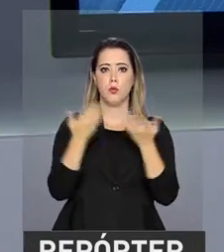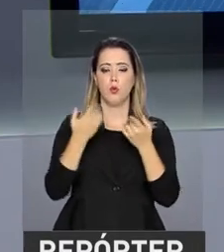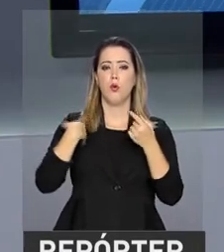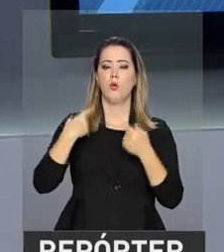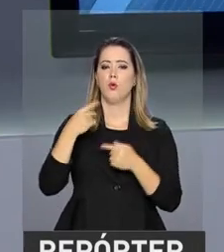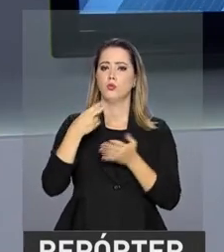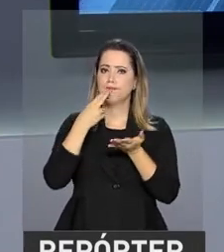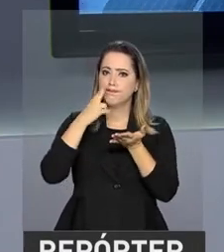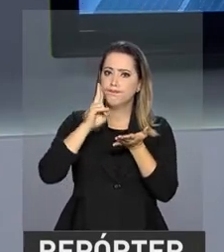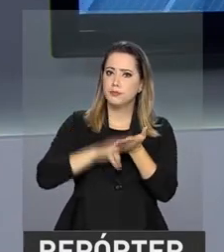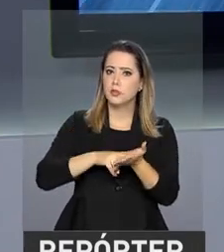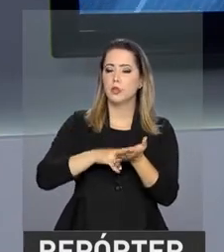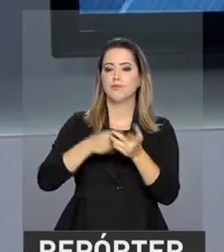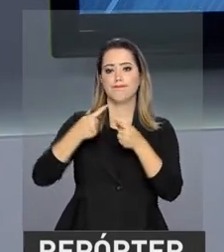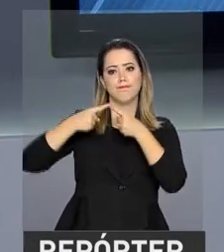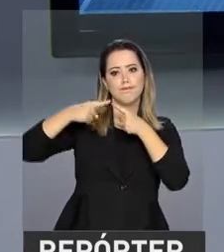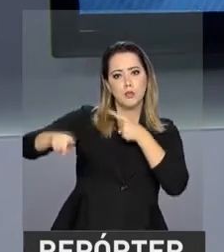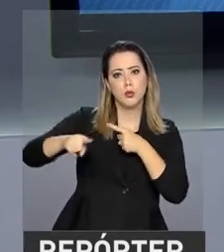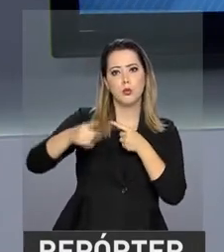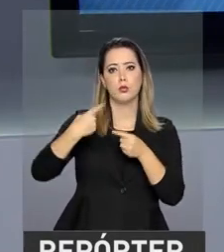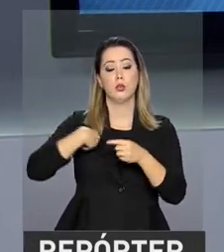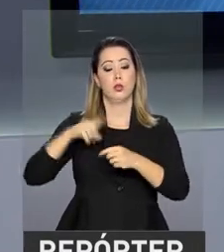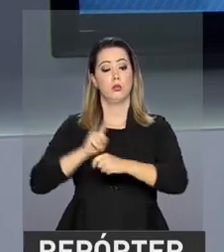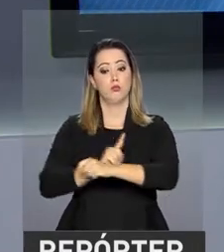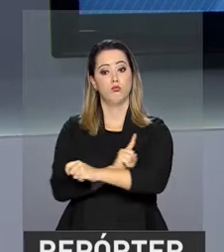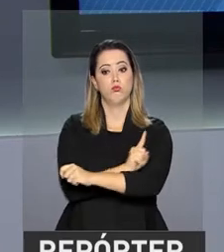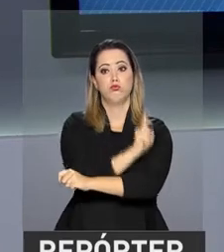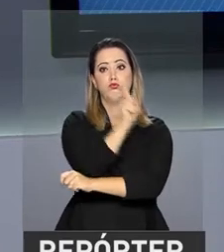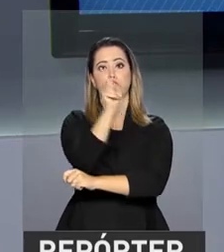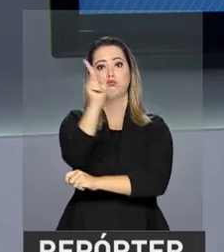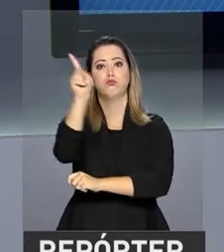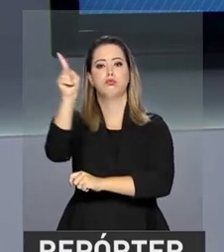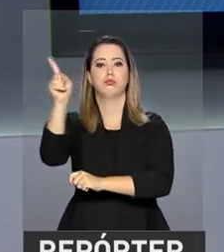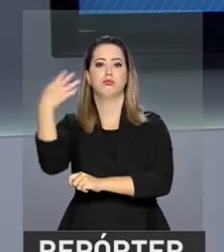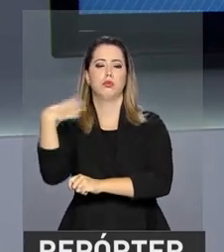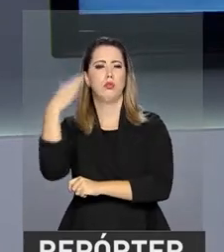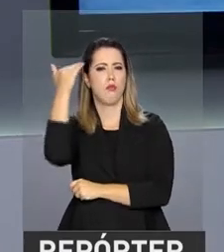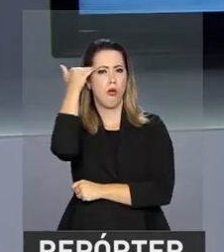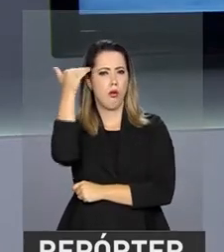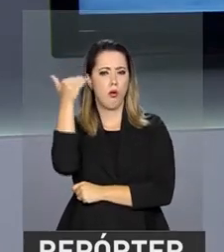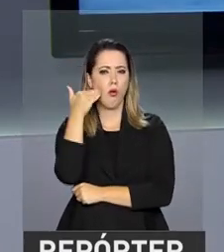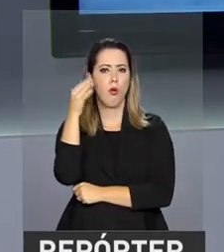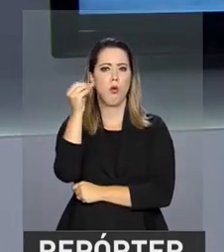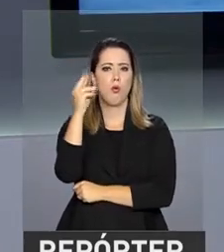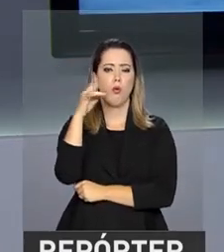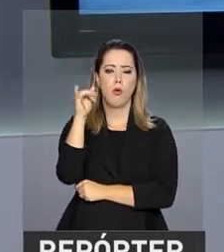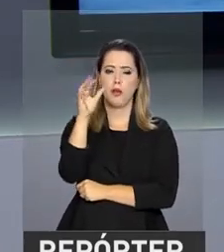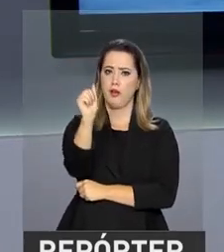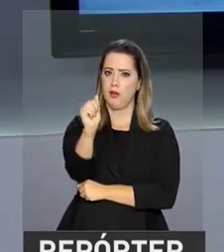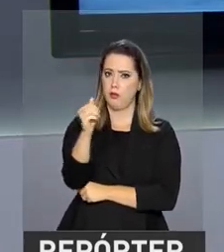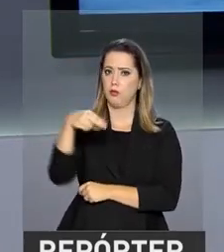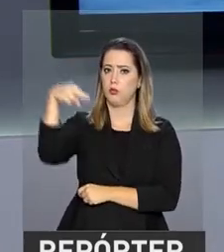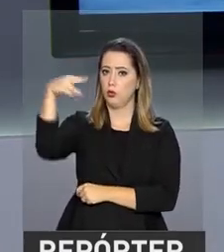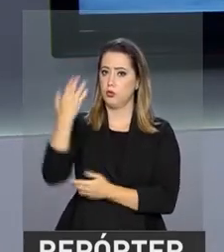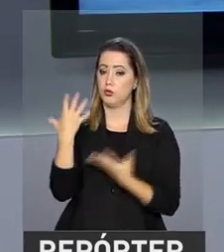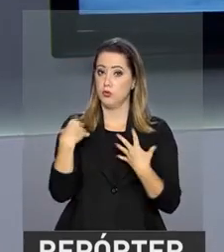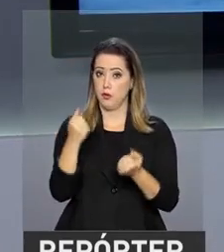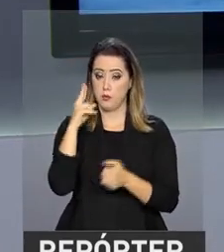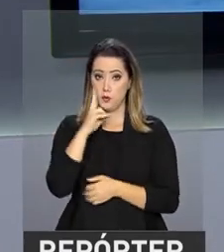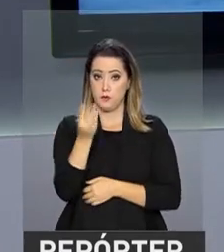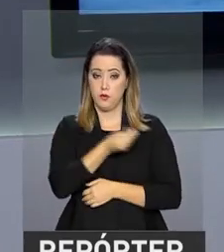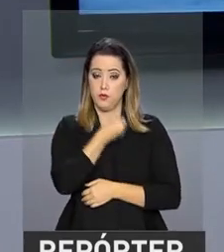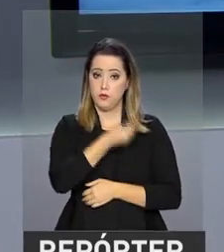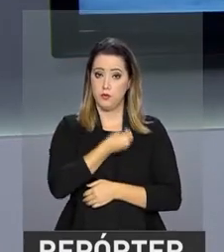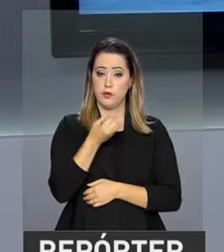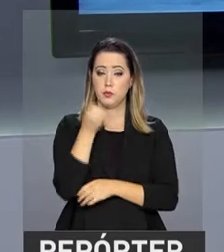de míssil pela coréia do norte o repórter pablo onde traz as informações ao vivo pra gente olá boa tarde